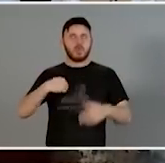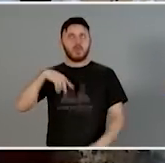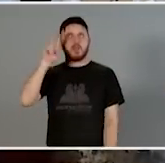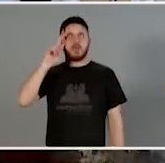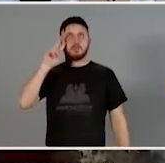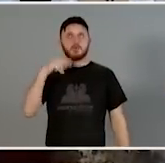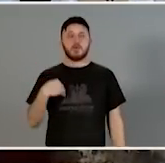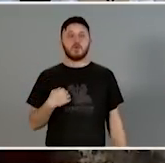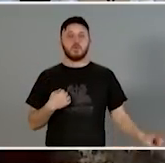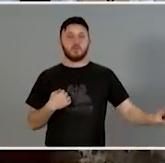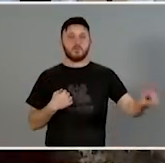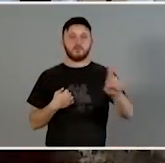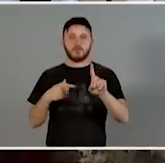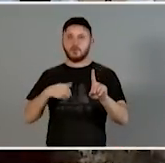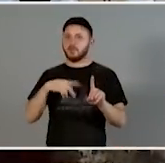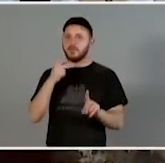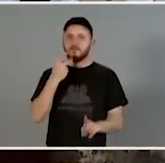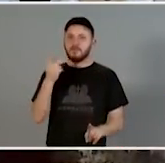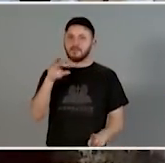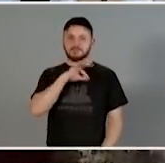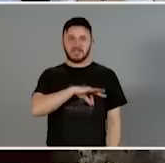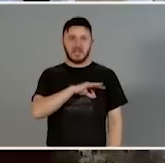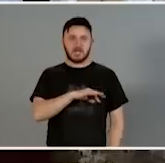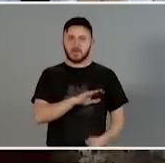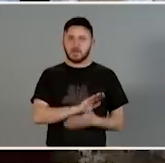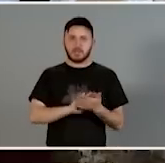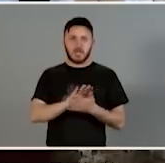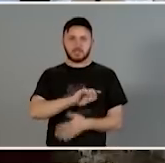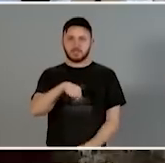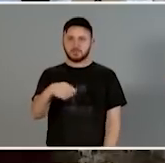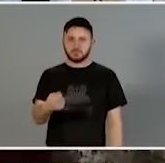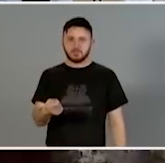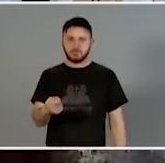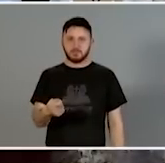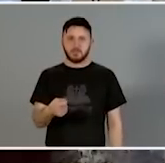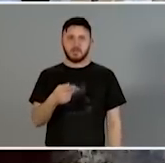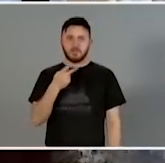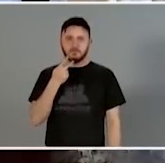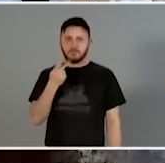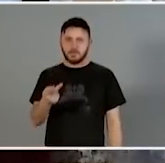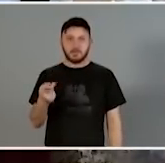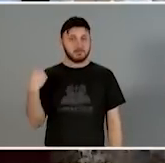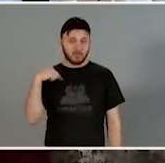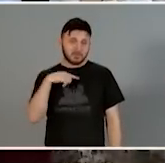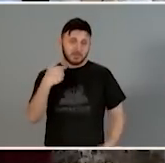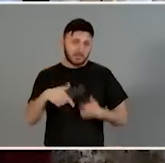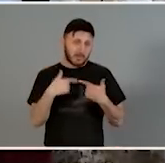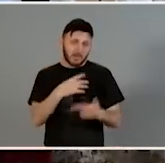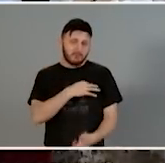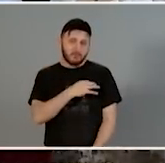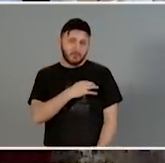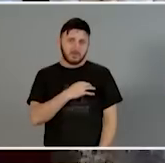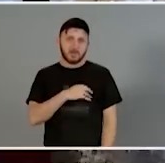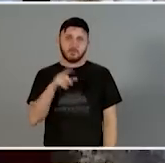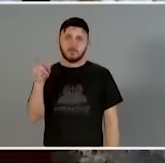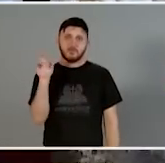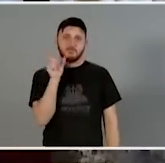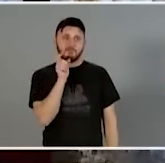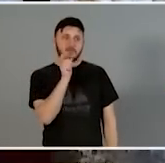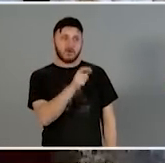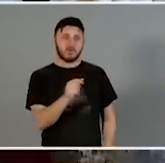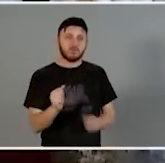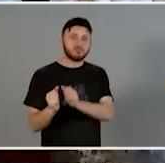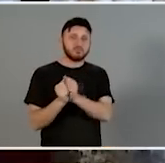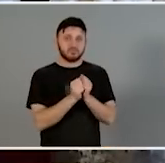vim para cá, eu não falei de salário com você, não falei nada sobre isso. Eu falei, toma aí, vamos trabalhar. Qual que foi a frase? Tamo junto. Tamo